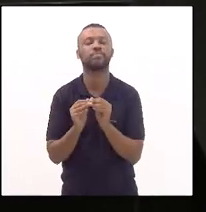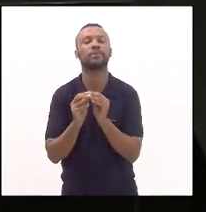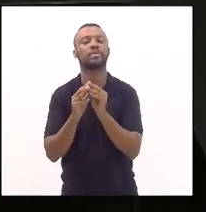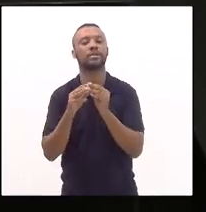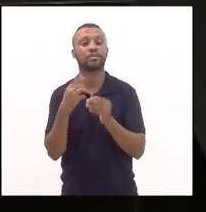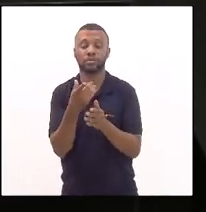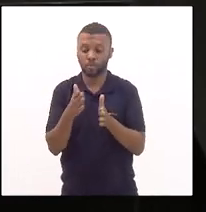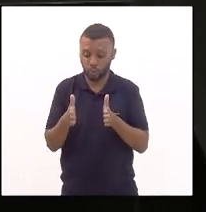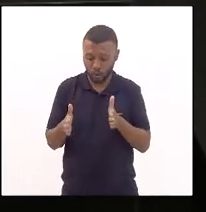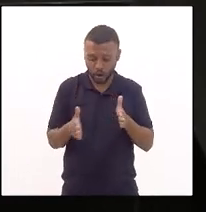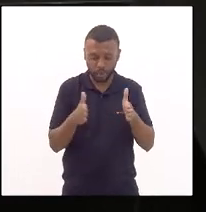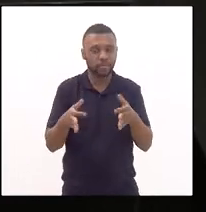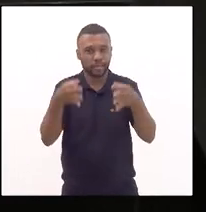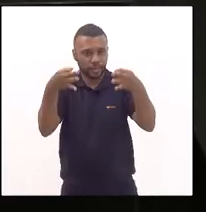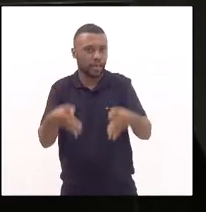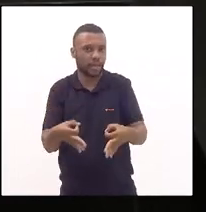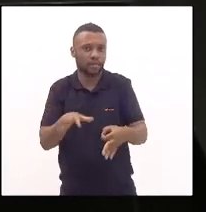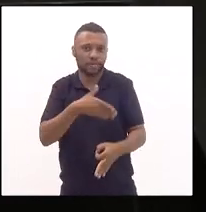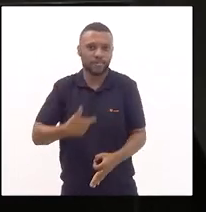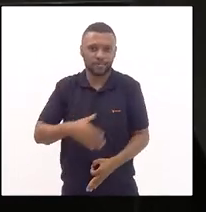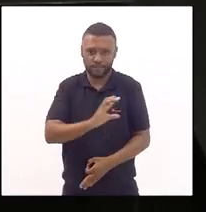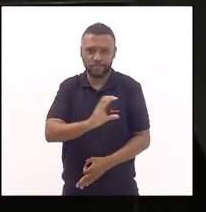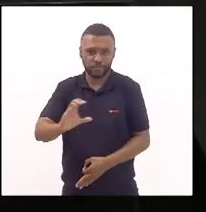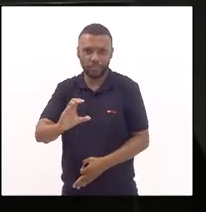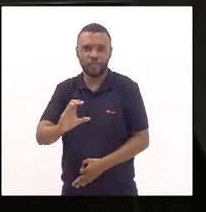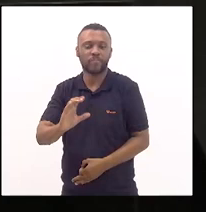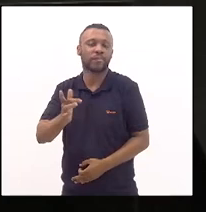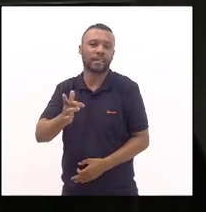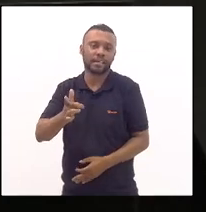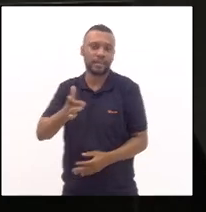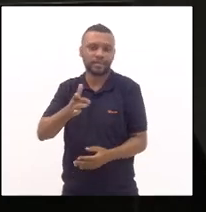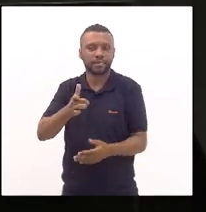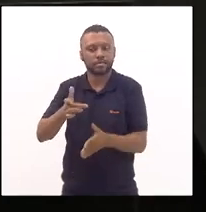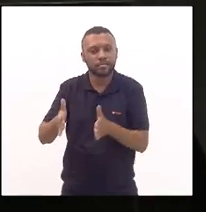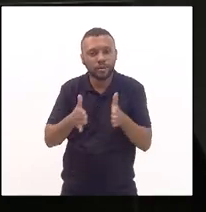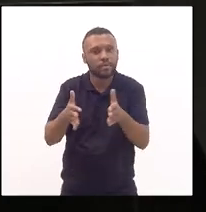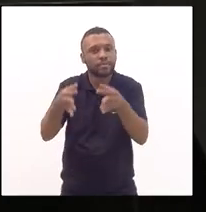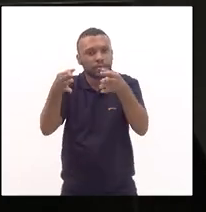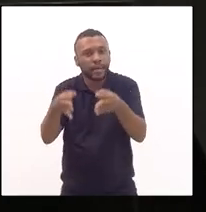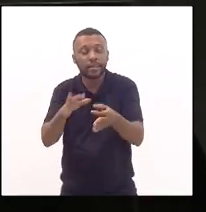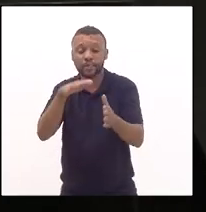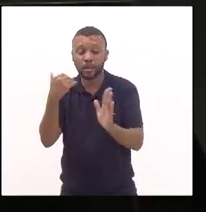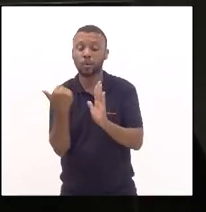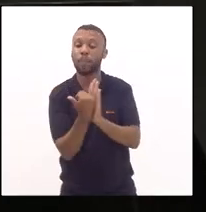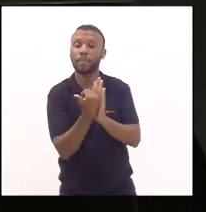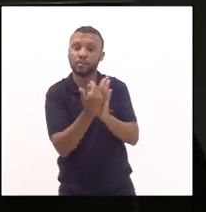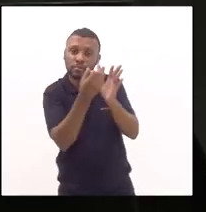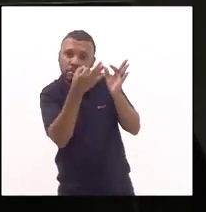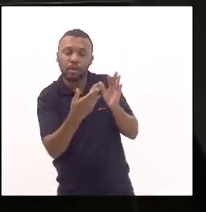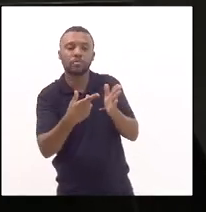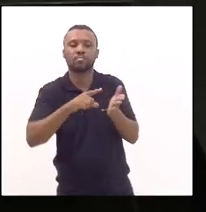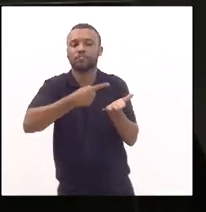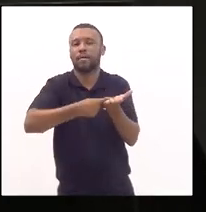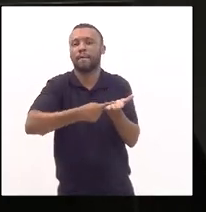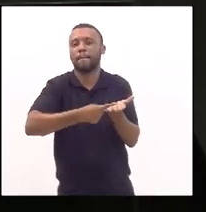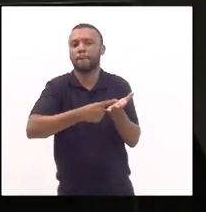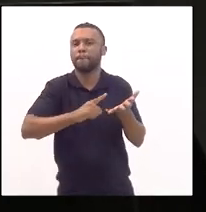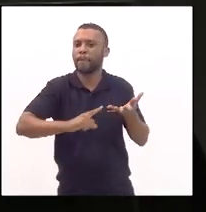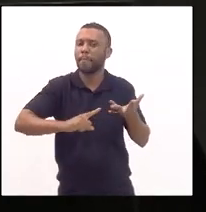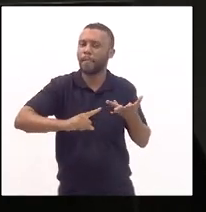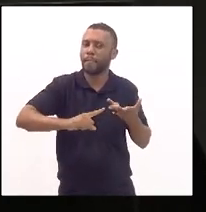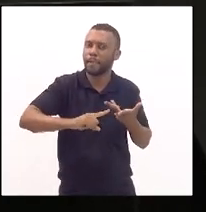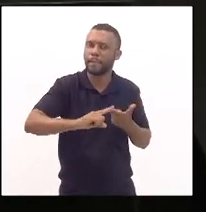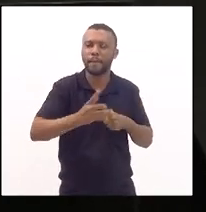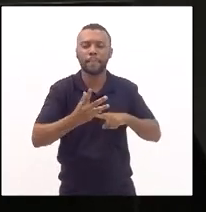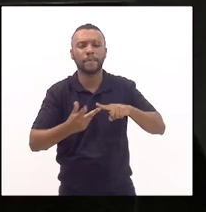direção certa, o governador Cláudio Castro está na direção certa, tem cumprido, não é, com seus compromissos em